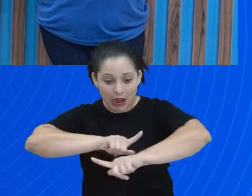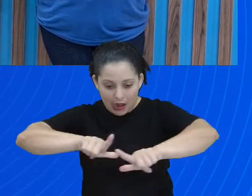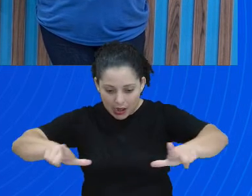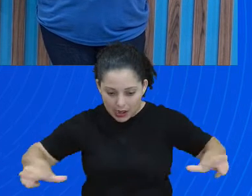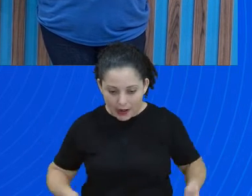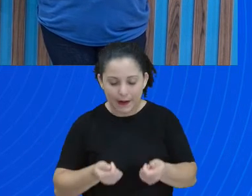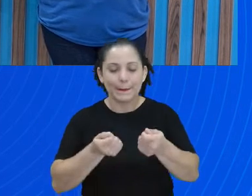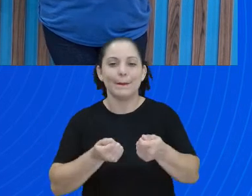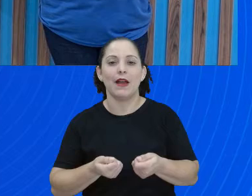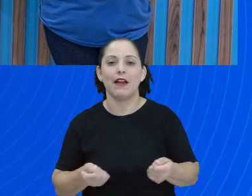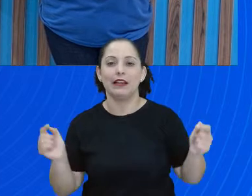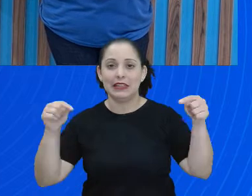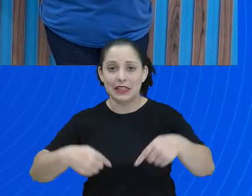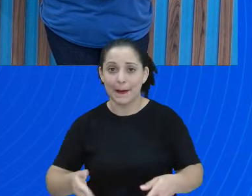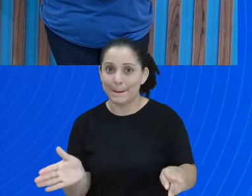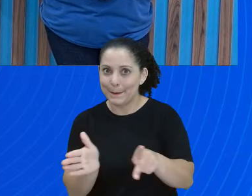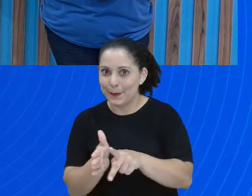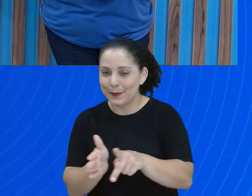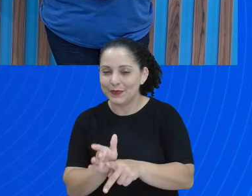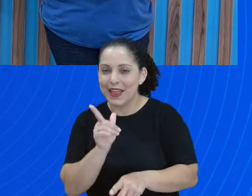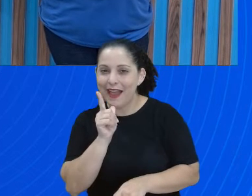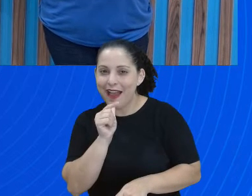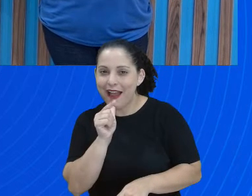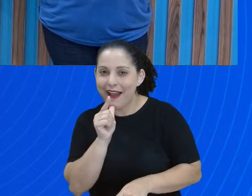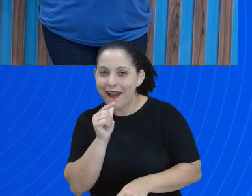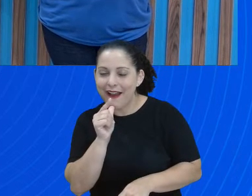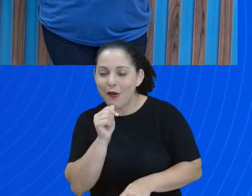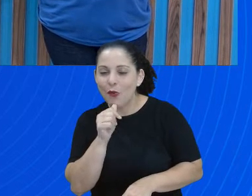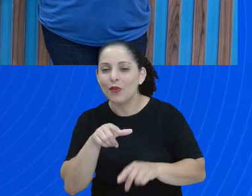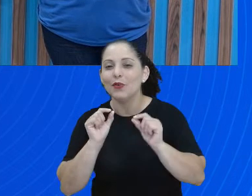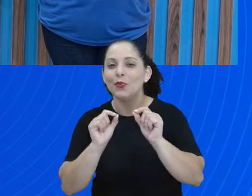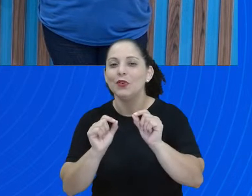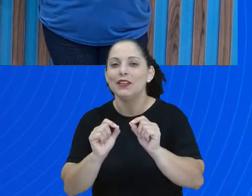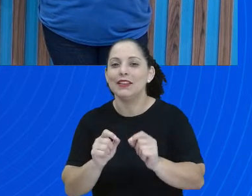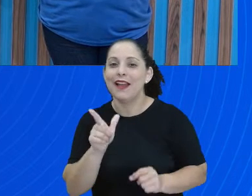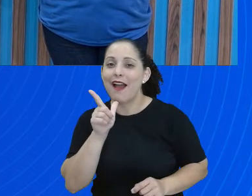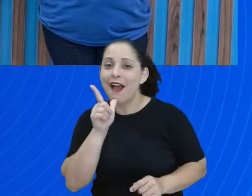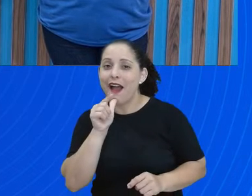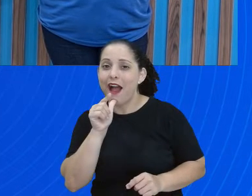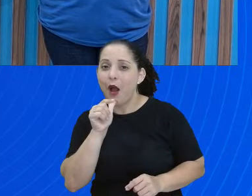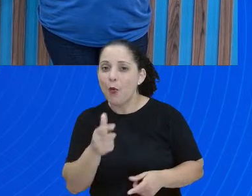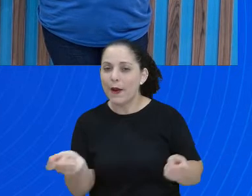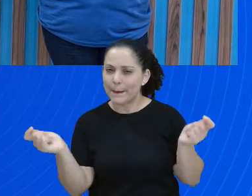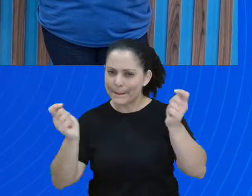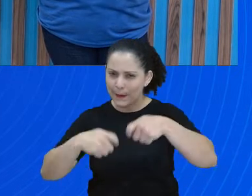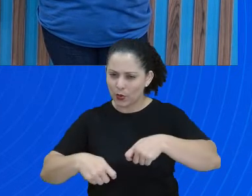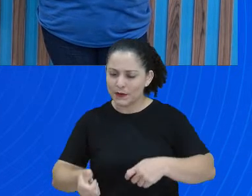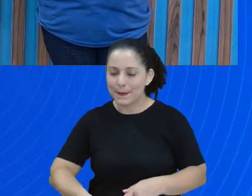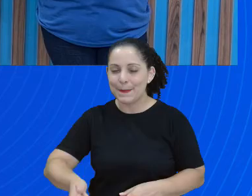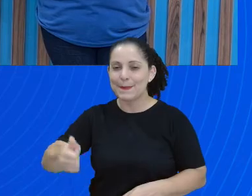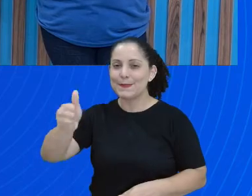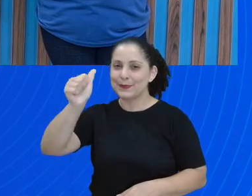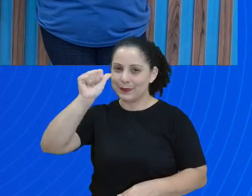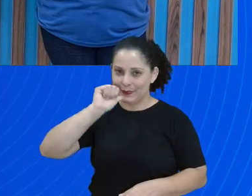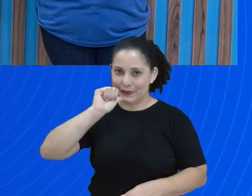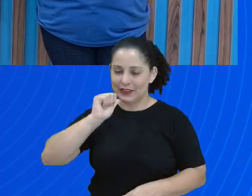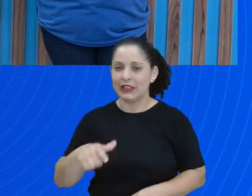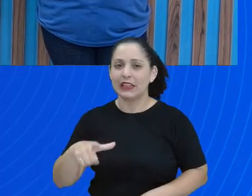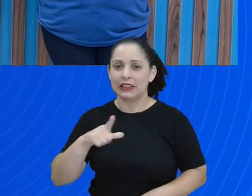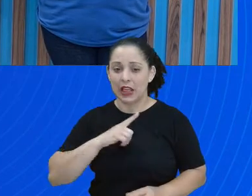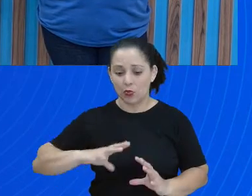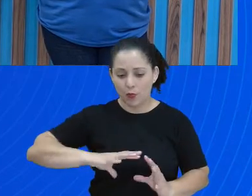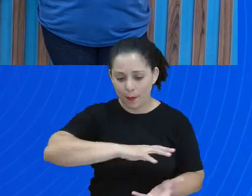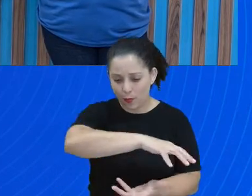é o quê? Ah, prof, eu me lembro. Lembra sim, a água doce é aquela que está disponível no nosso planeta,